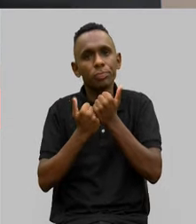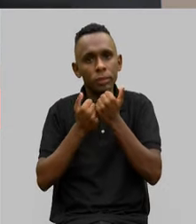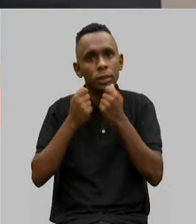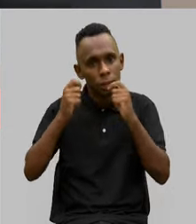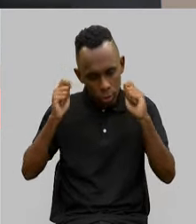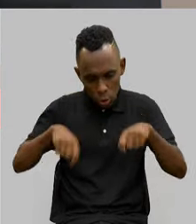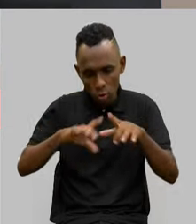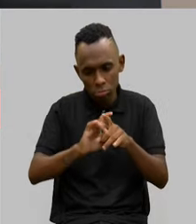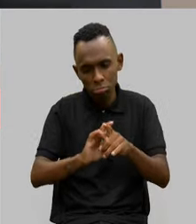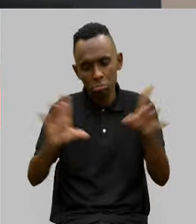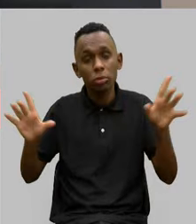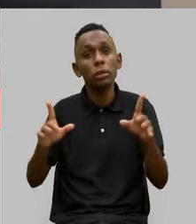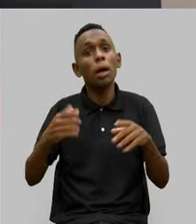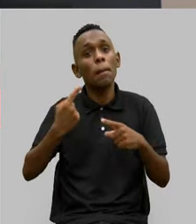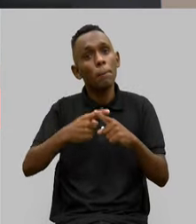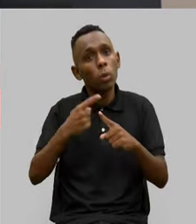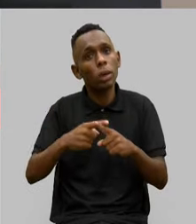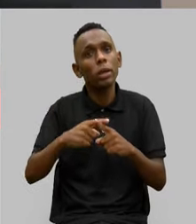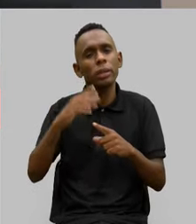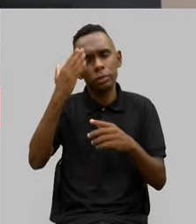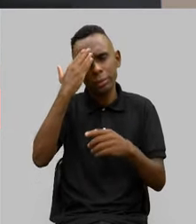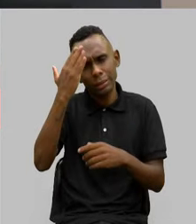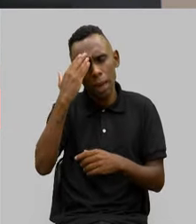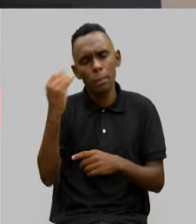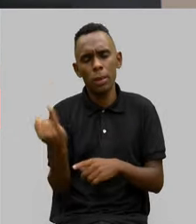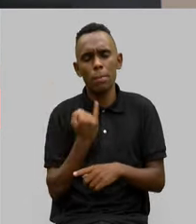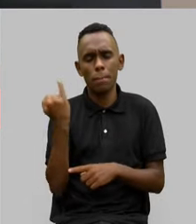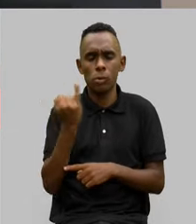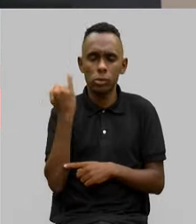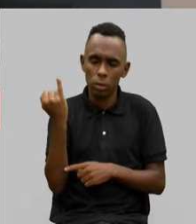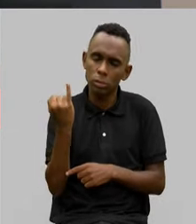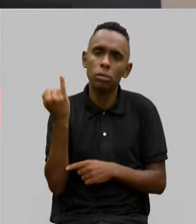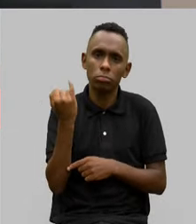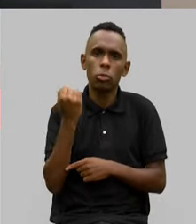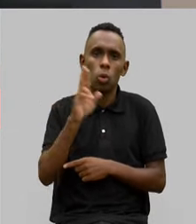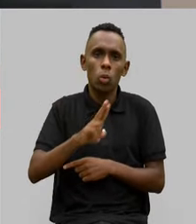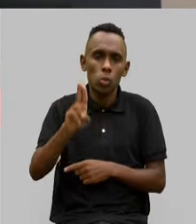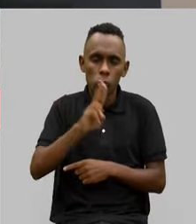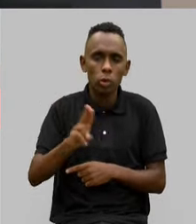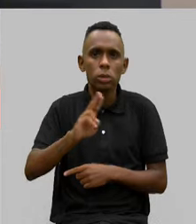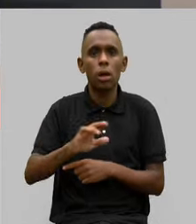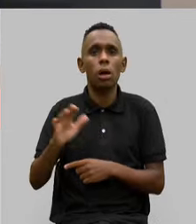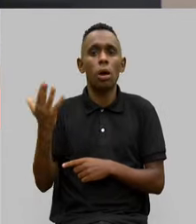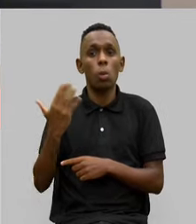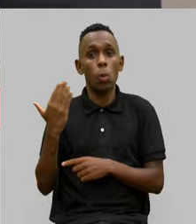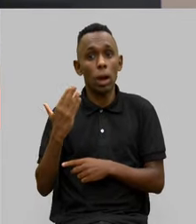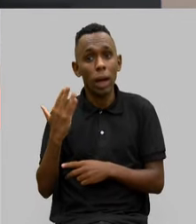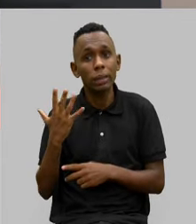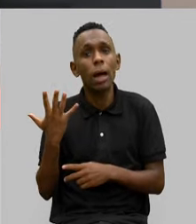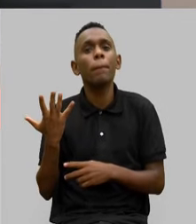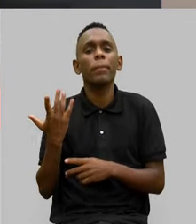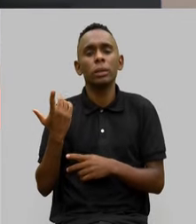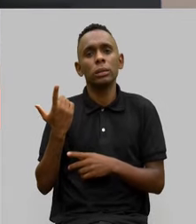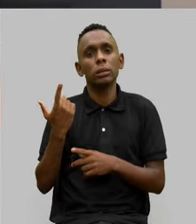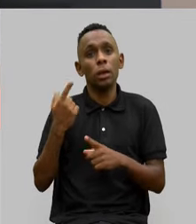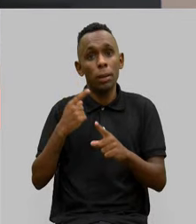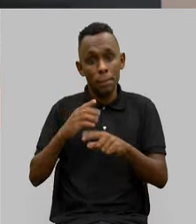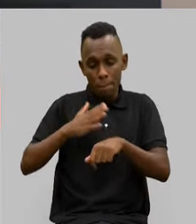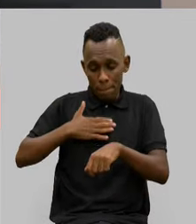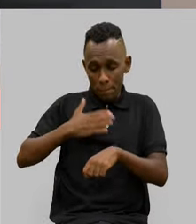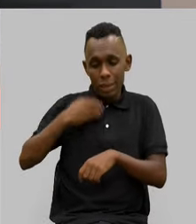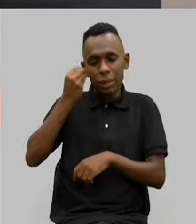aí porque a gente entende e sabe o quanto é importante o uso da cannabis eu falo por experiência própria porque minha mãe